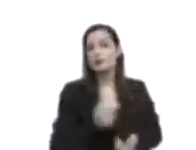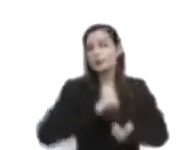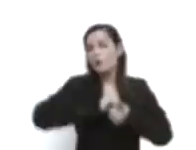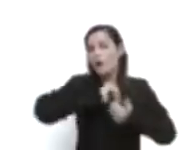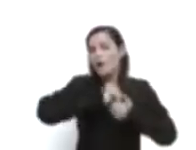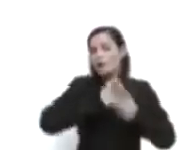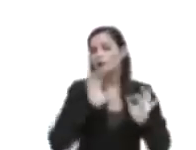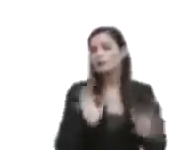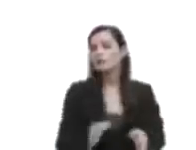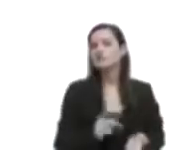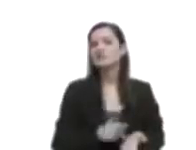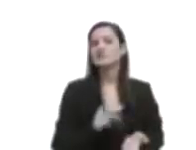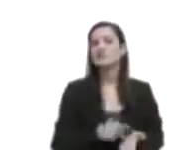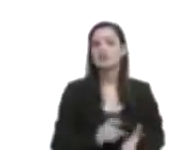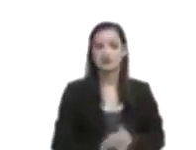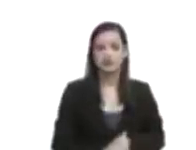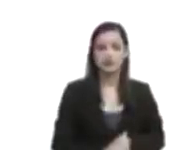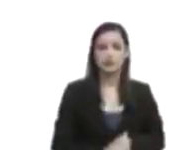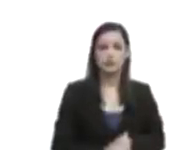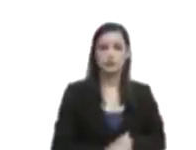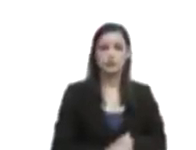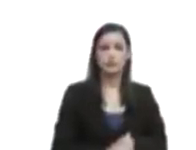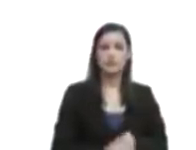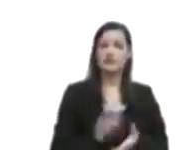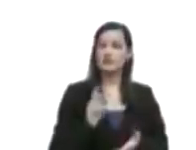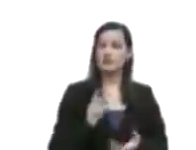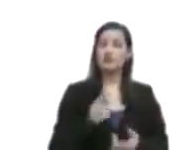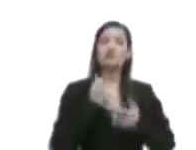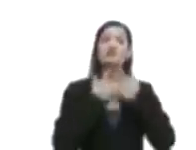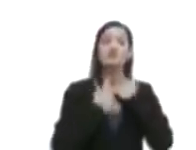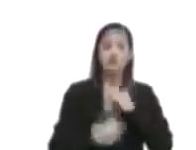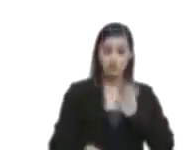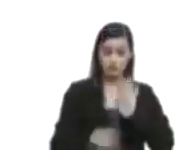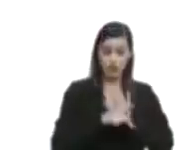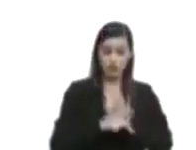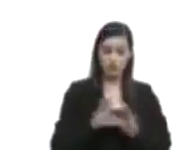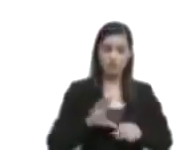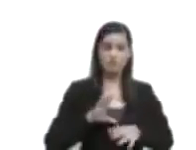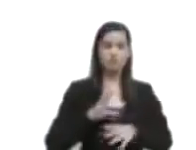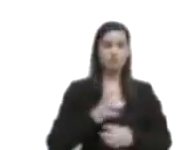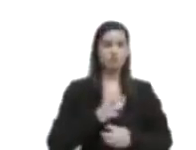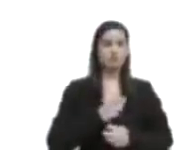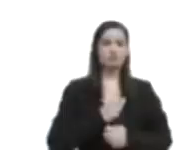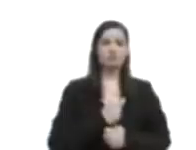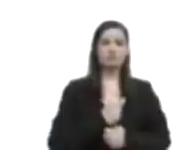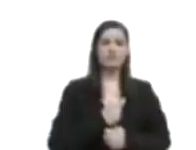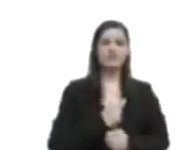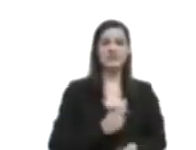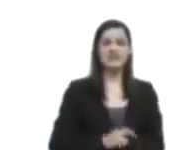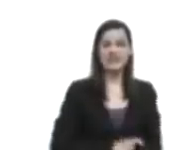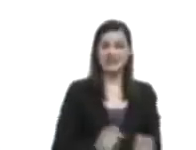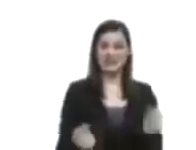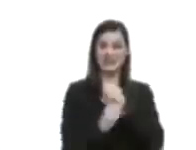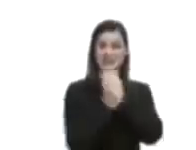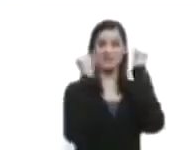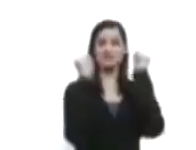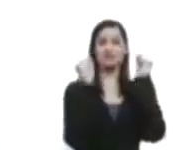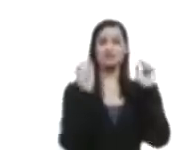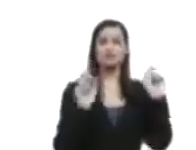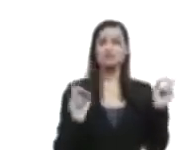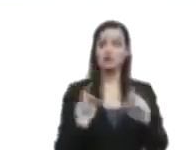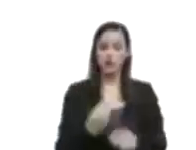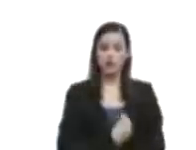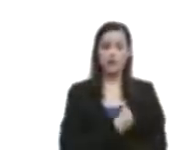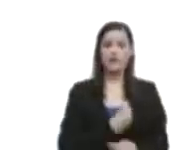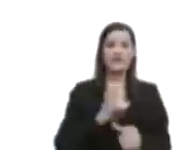ele exerce controle sobre a sua vontade. O manso não se ira com facilidade, não se conduz com